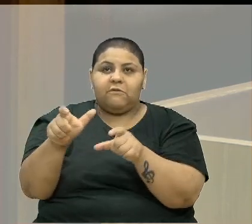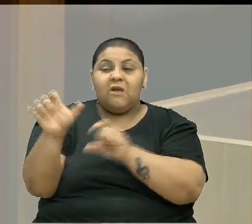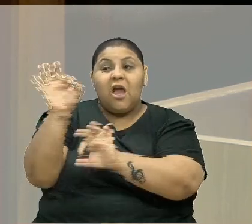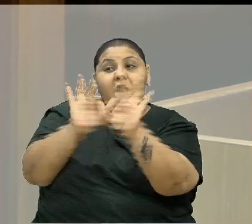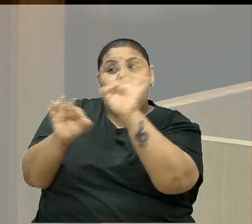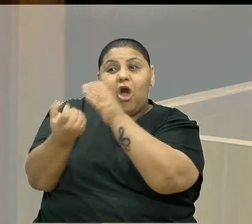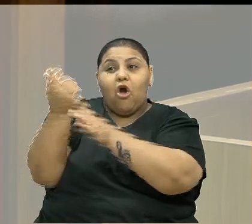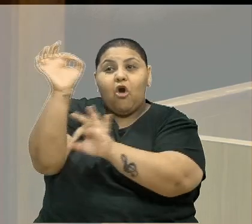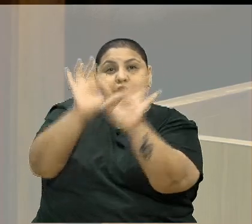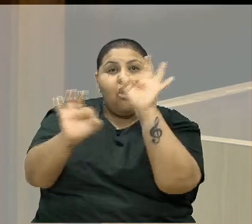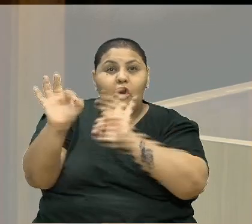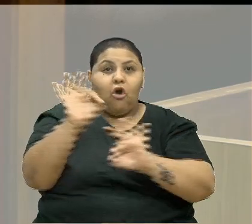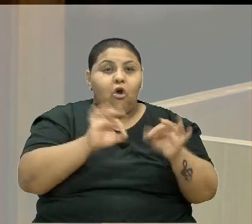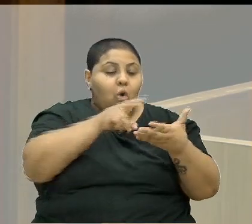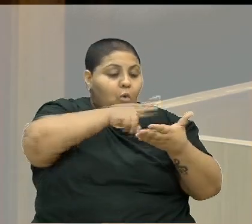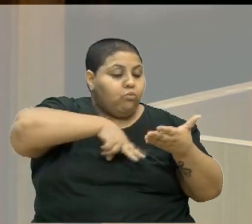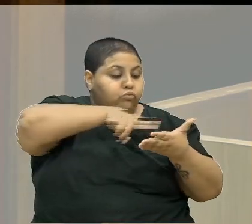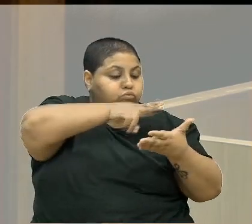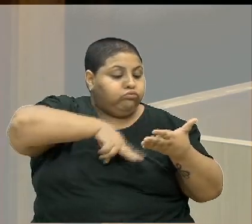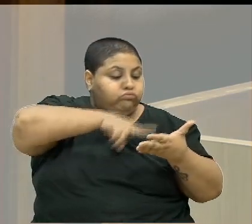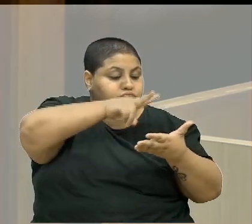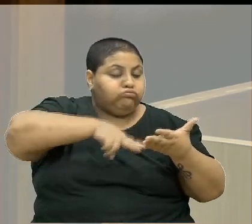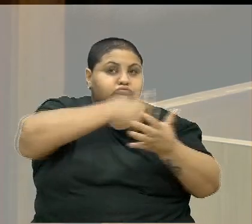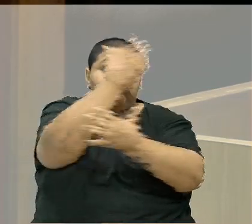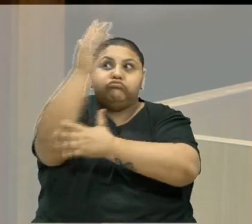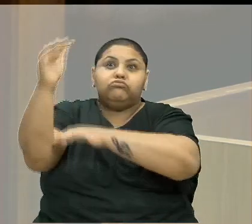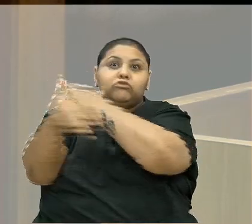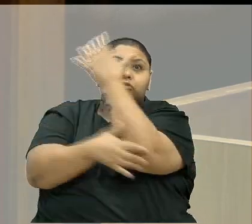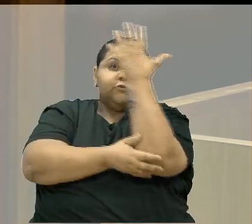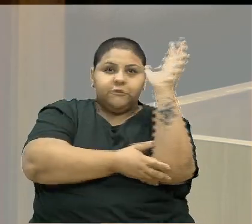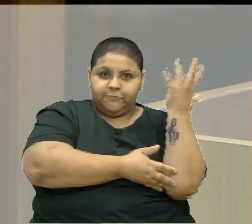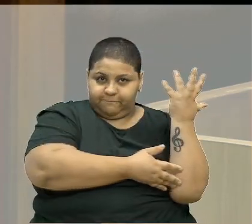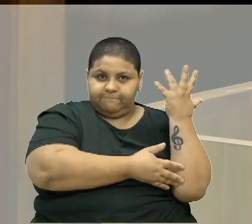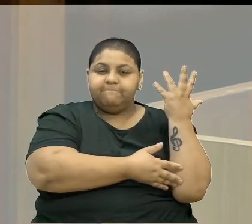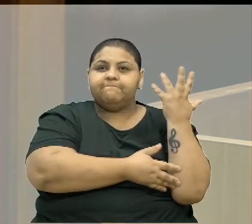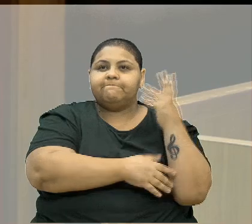elaborar e revisar seus planos municipais de arborização urbana rural.